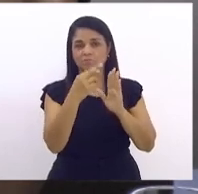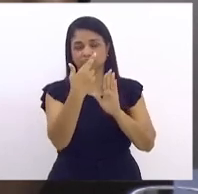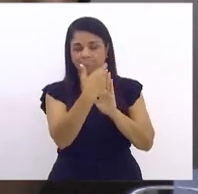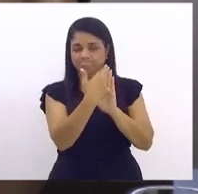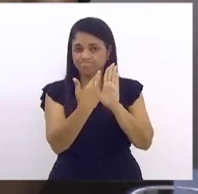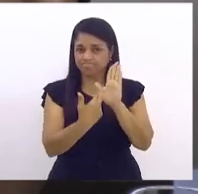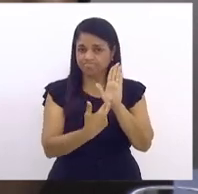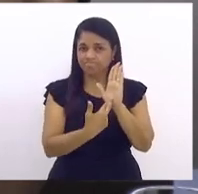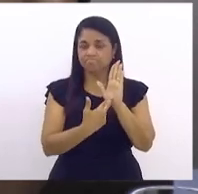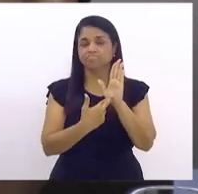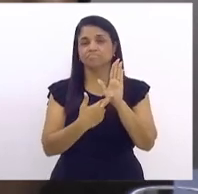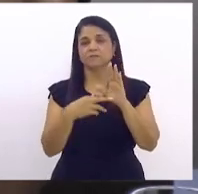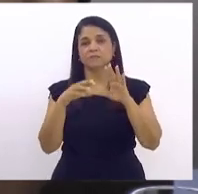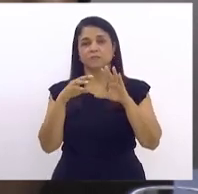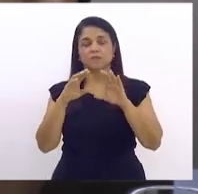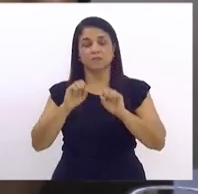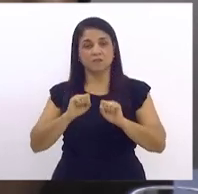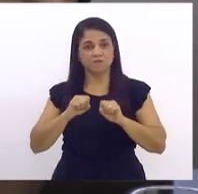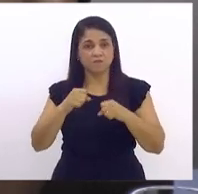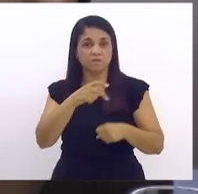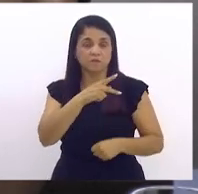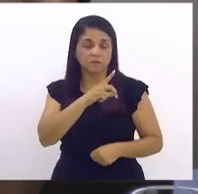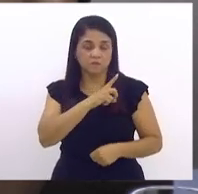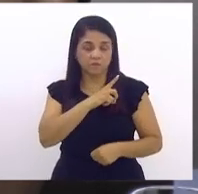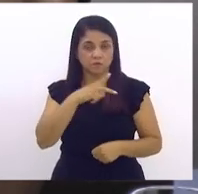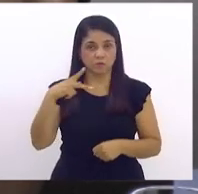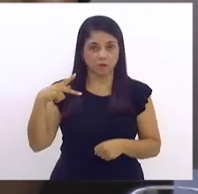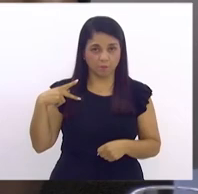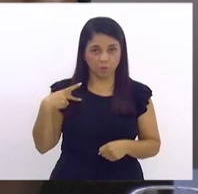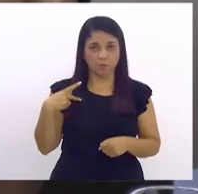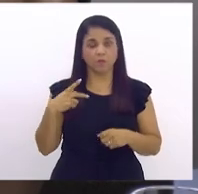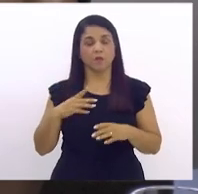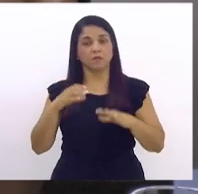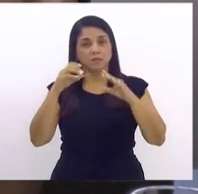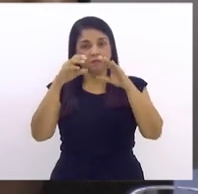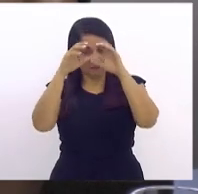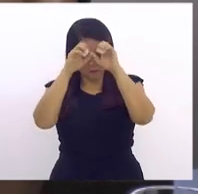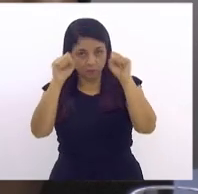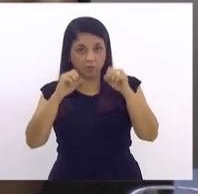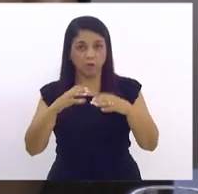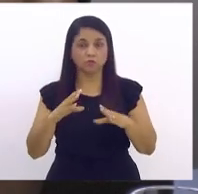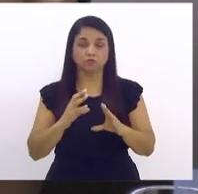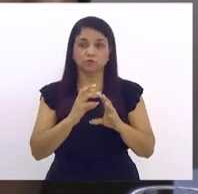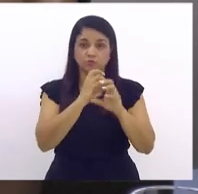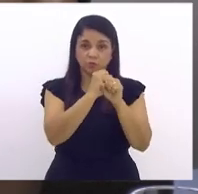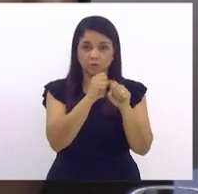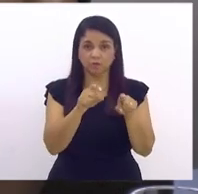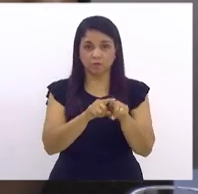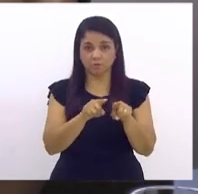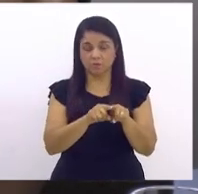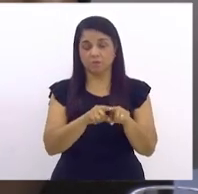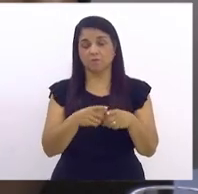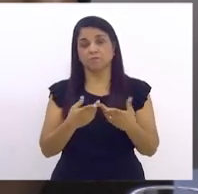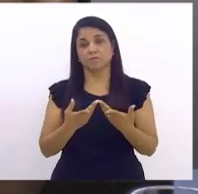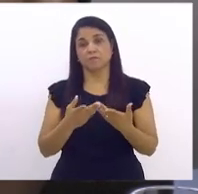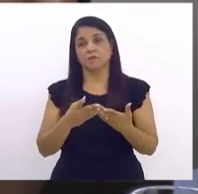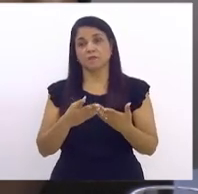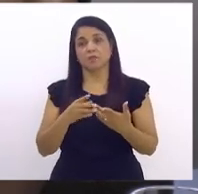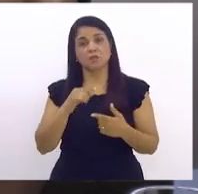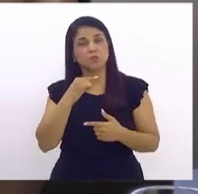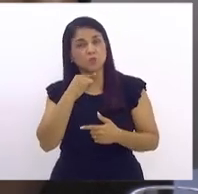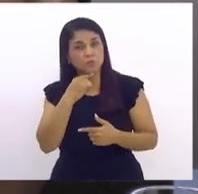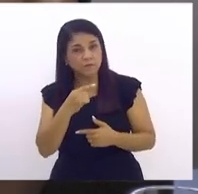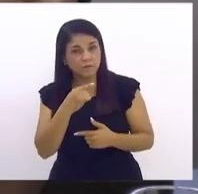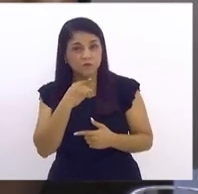Tribunal de Contas. Não estou falando nem dos outros dois poderes, Legislativo e Judiciário. Mas é só uma